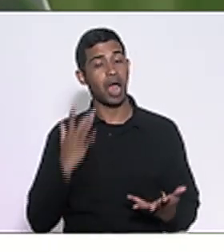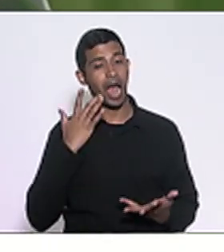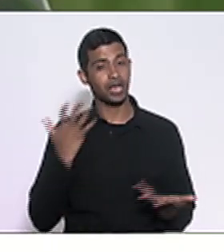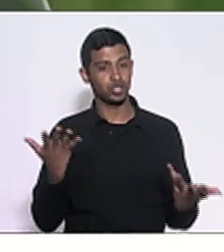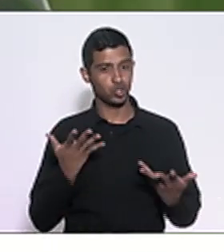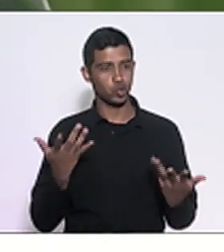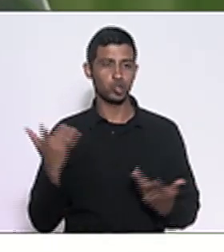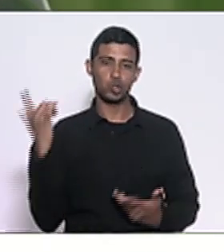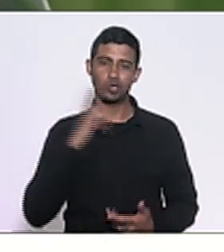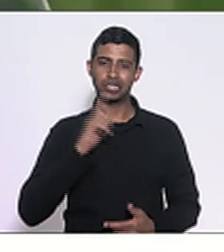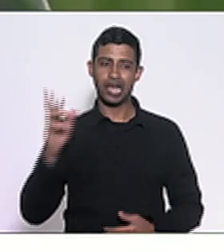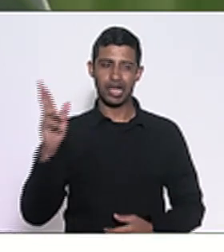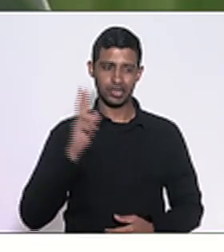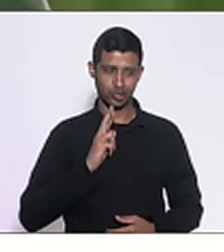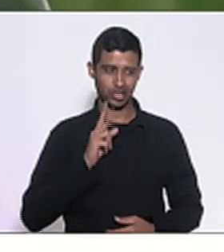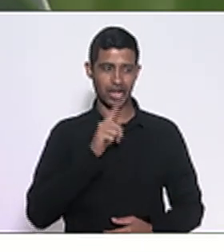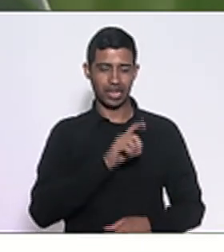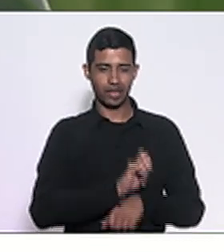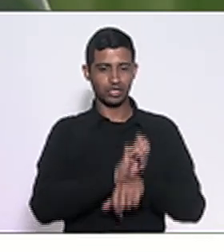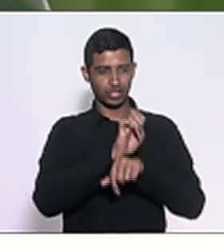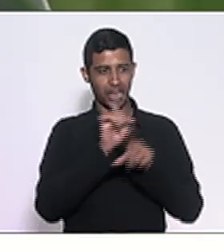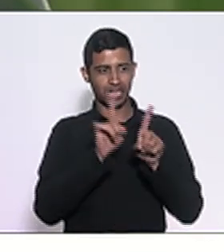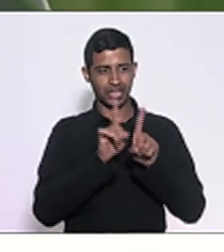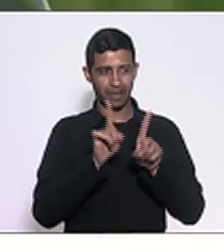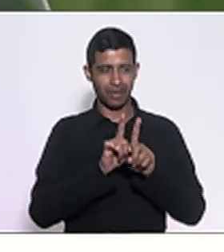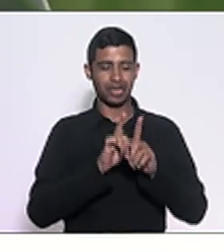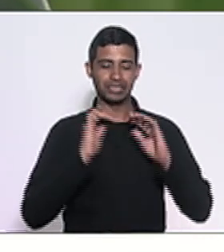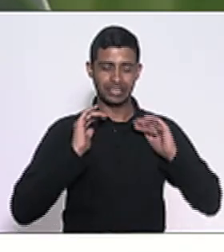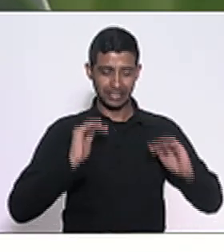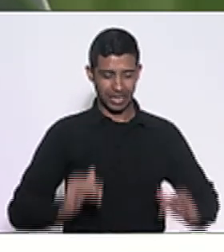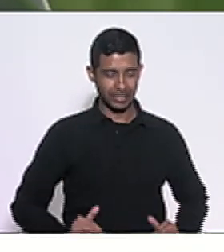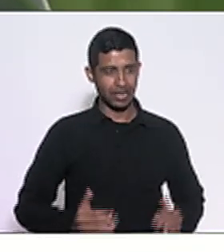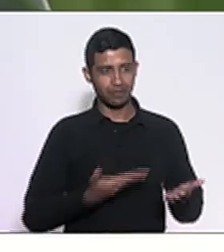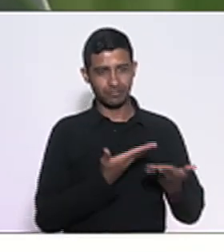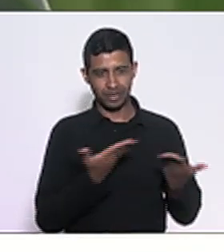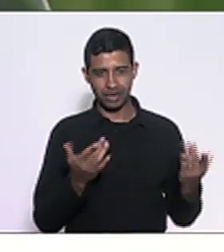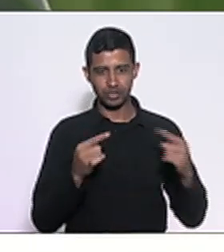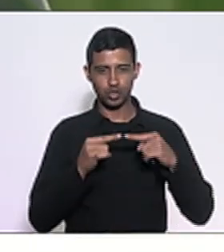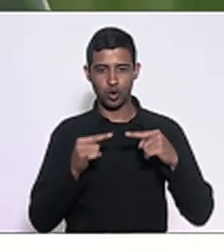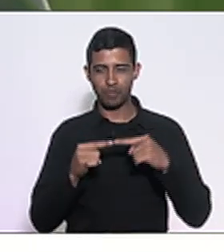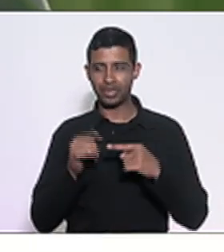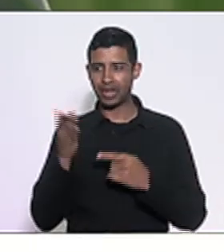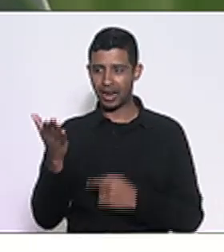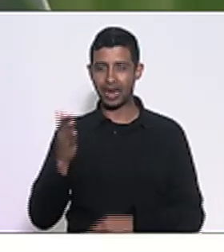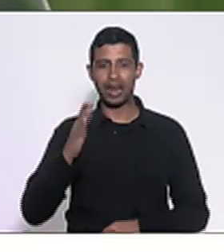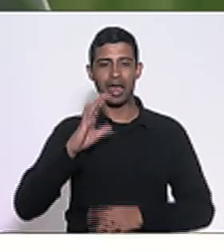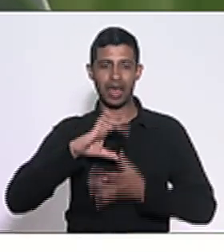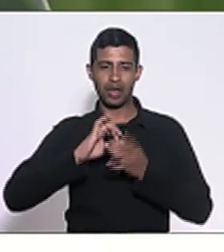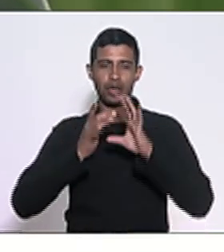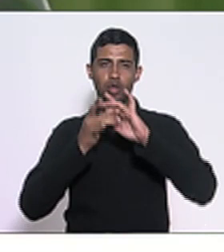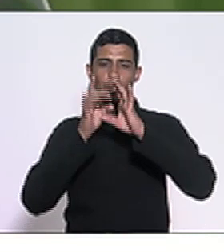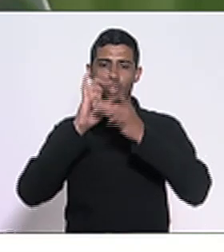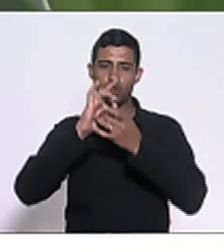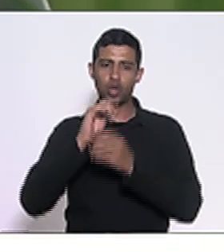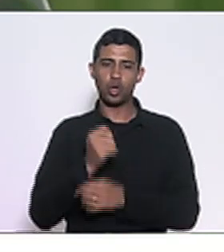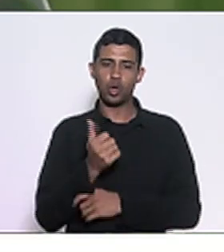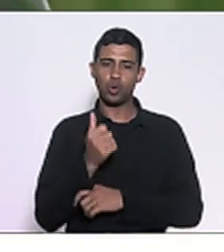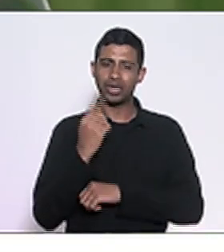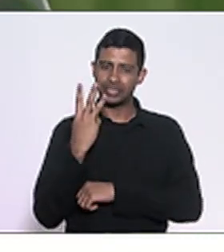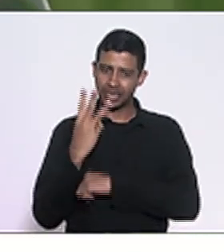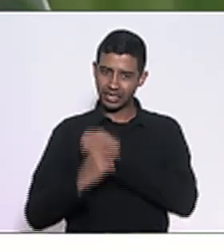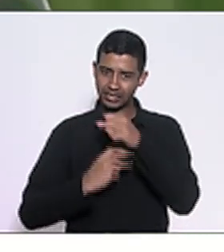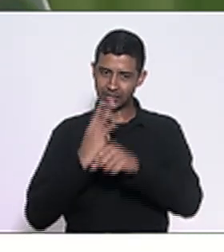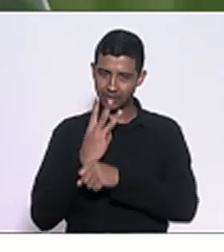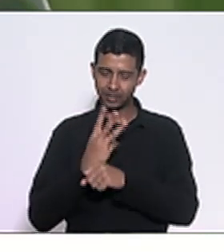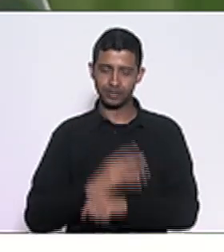Estado e, consequentemente, aos cidadãos do legado olímpico, né? E nós já estamos falando aí de quase 3 anos de diferença,